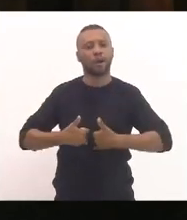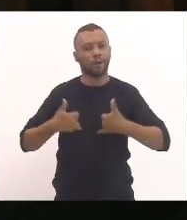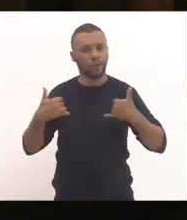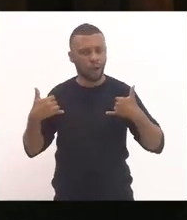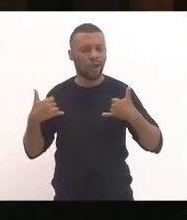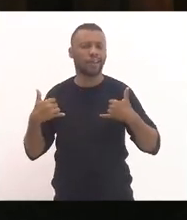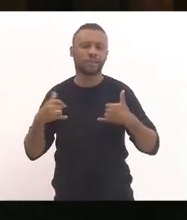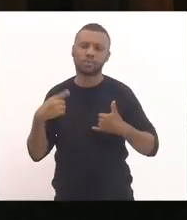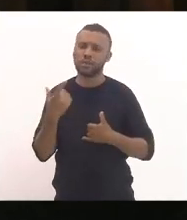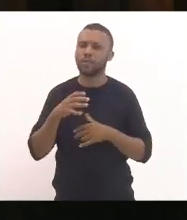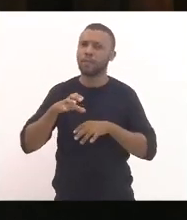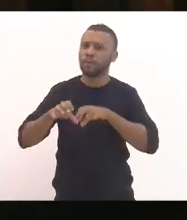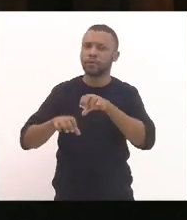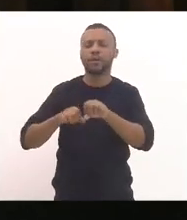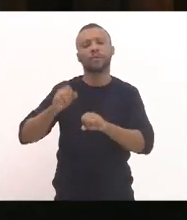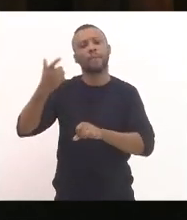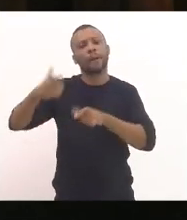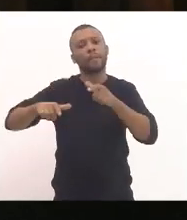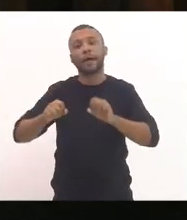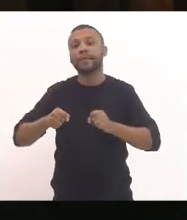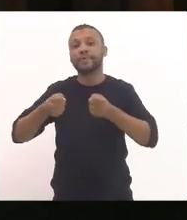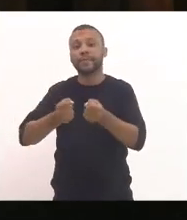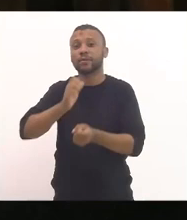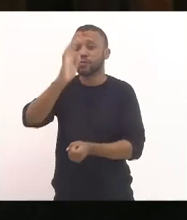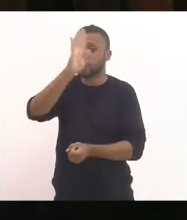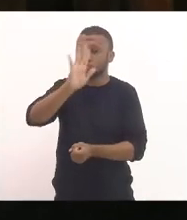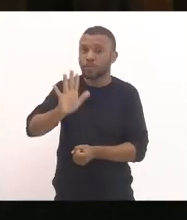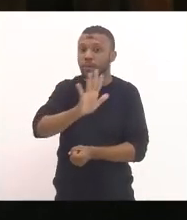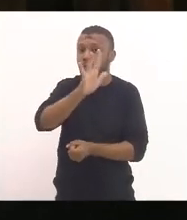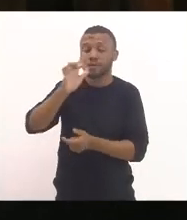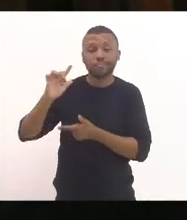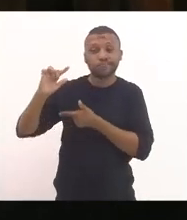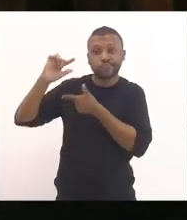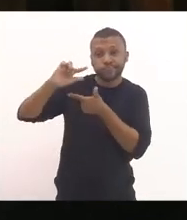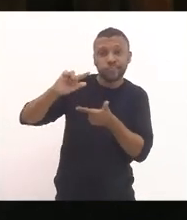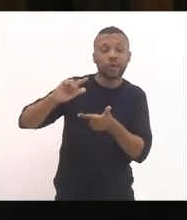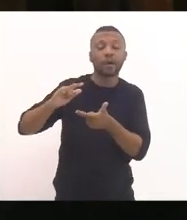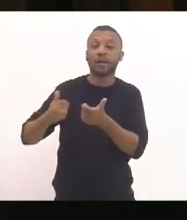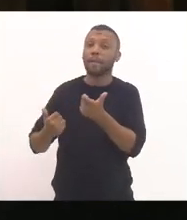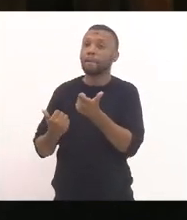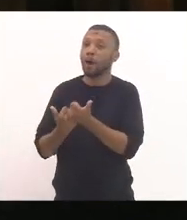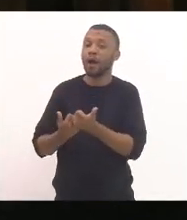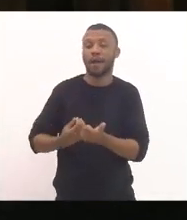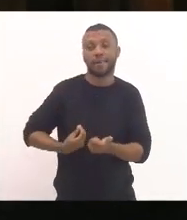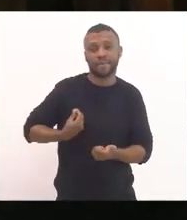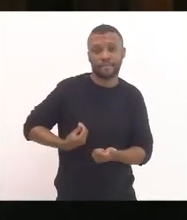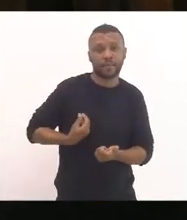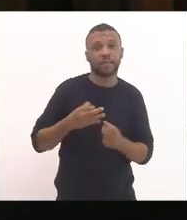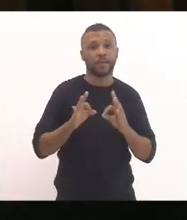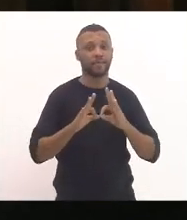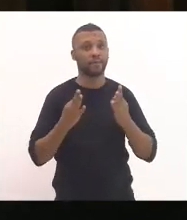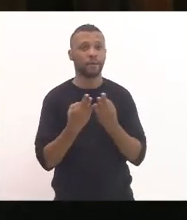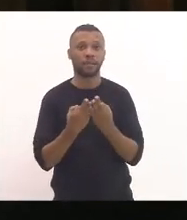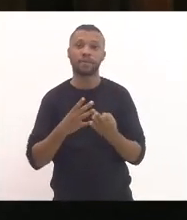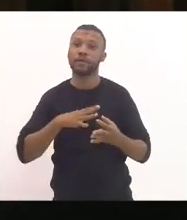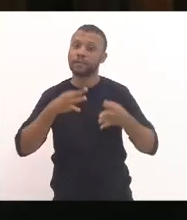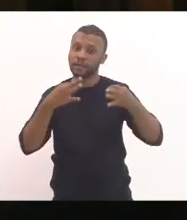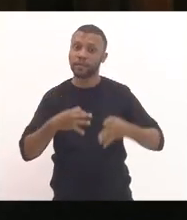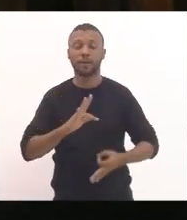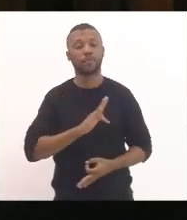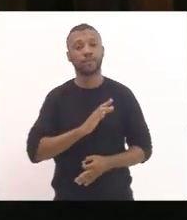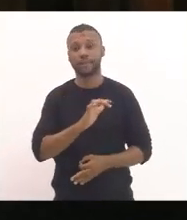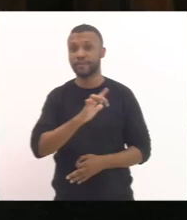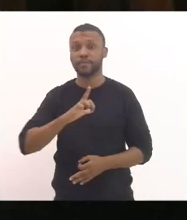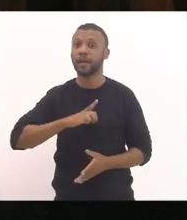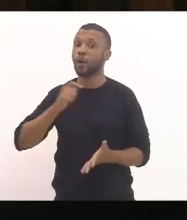buscando a cada dia mais a defesa de um Brasil conservador em prol da vida e da família e com certeza a Polícia